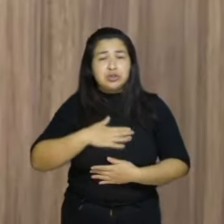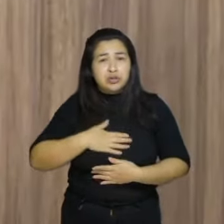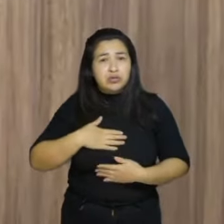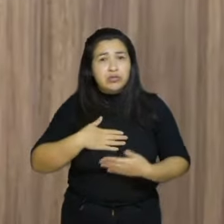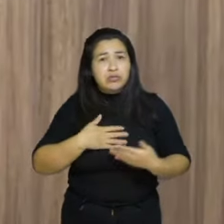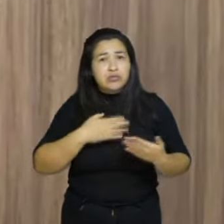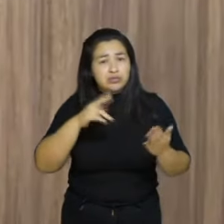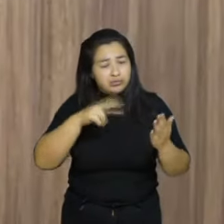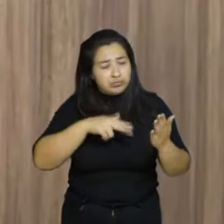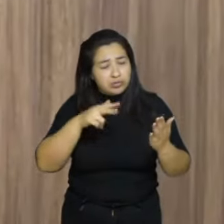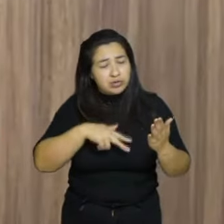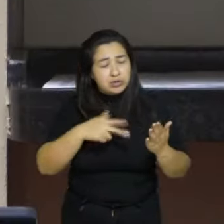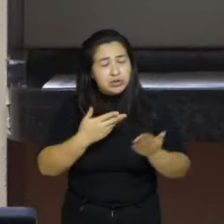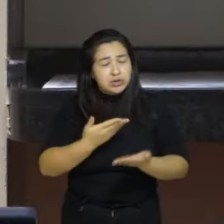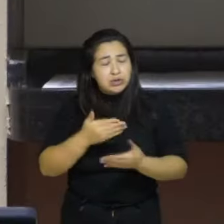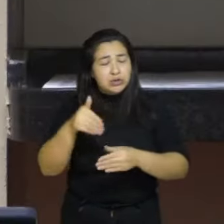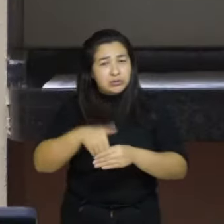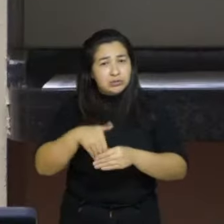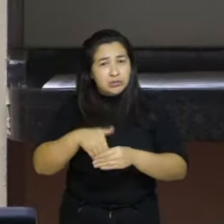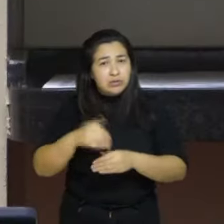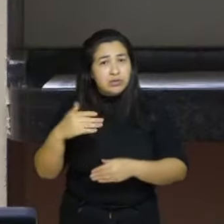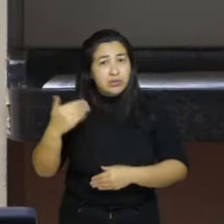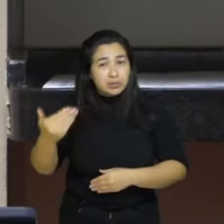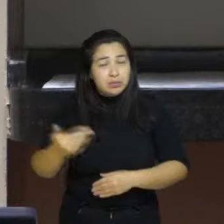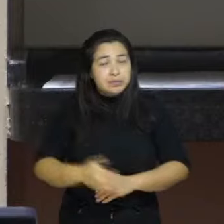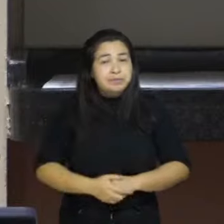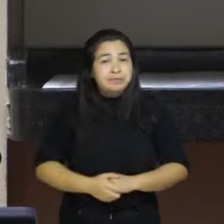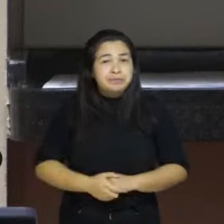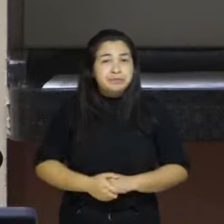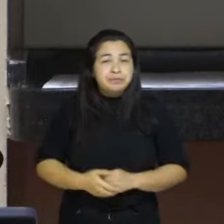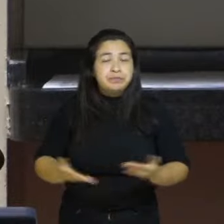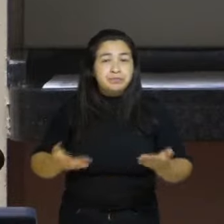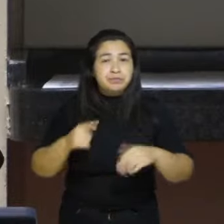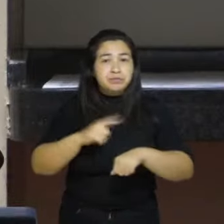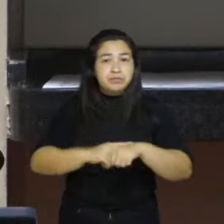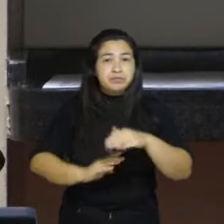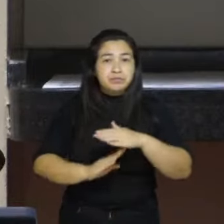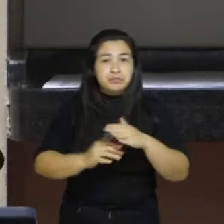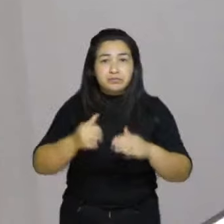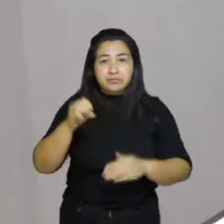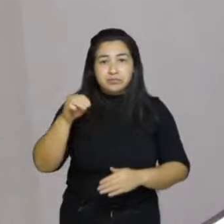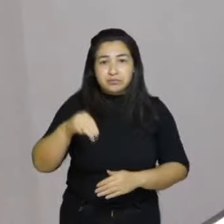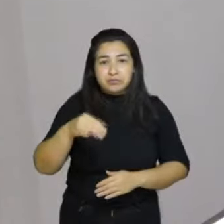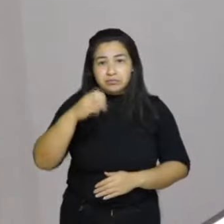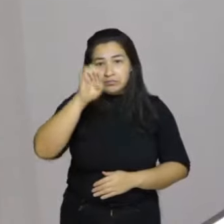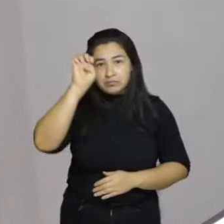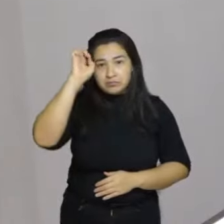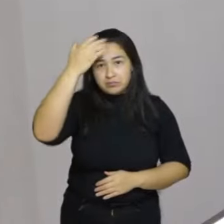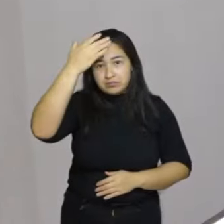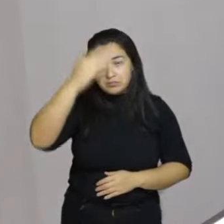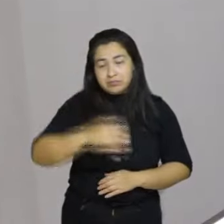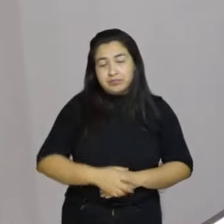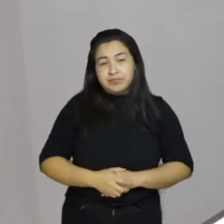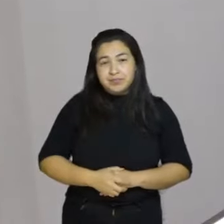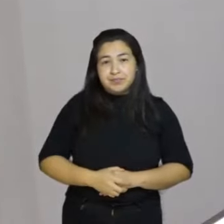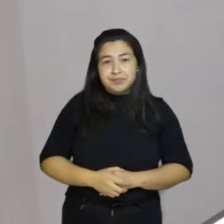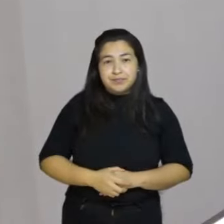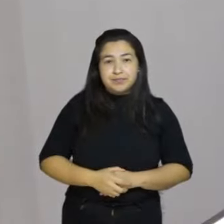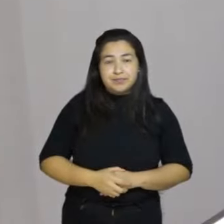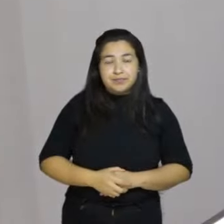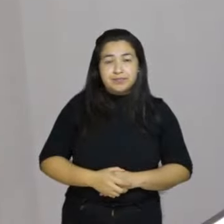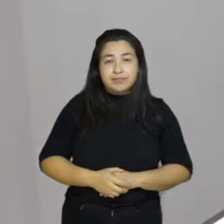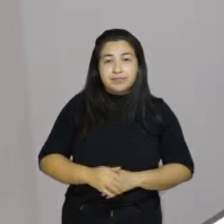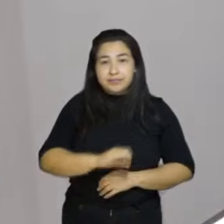a aprovação Muito obrigado agora sim pelo tempo de até 10 minutos uso da palavra Deputado Emerson Stein Senor Presidente Deputado